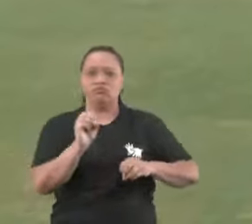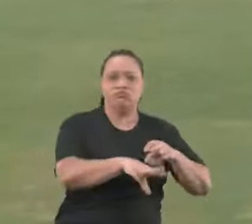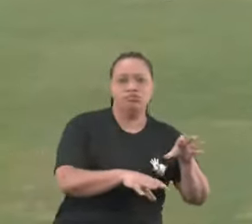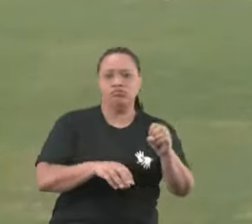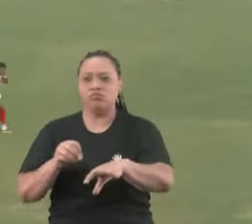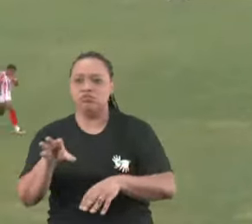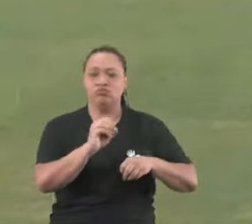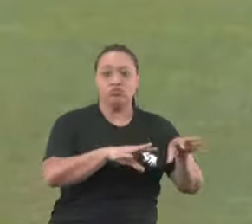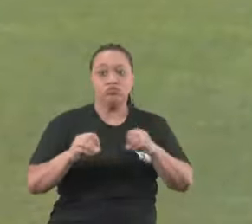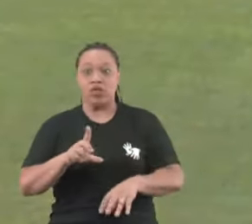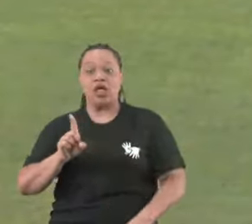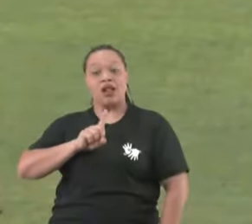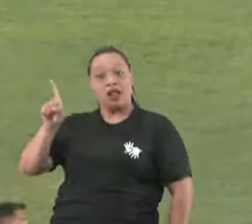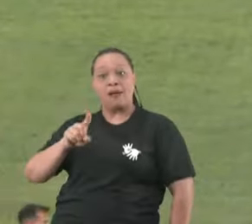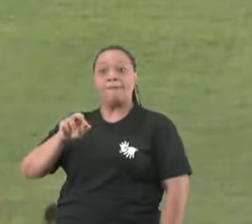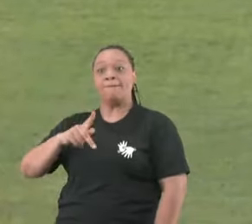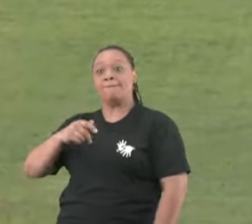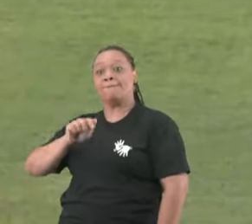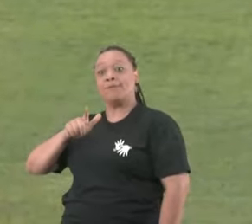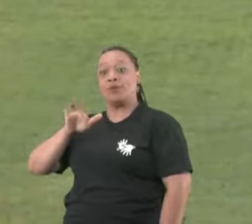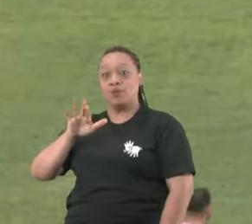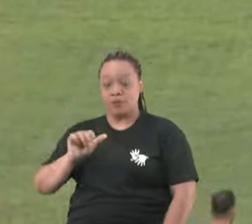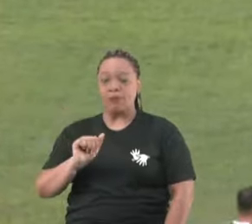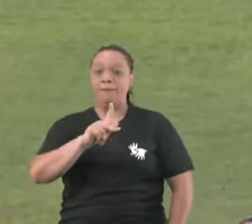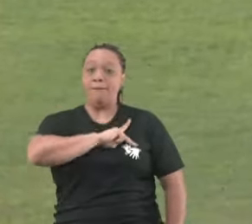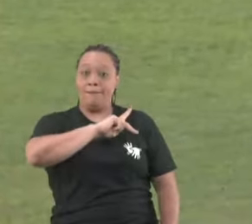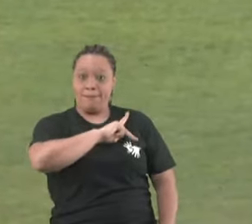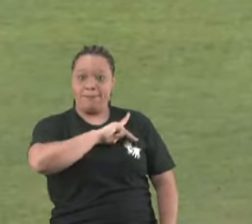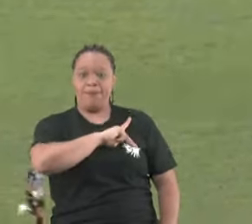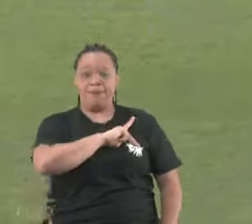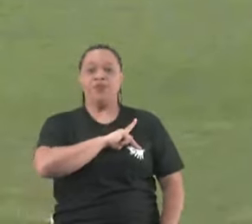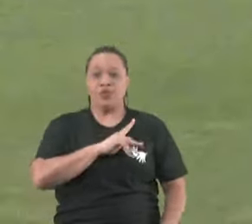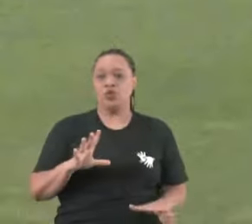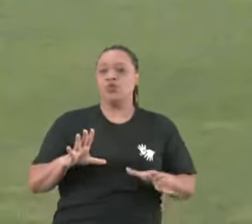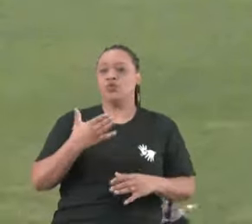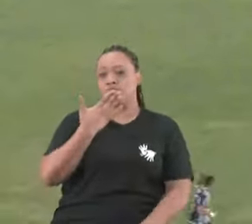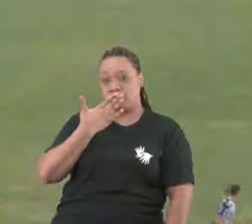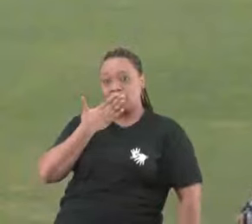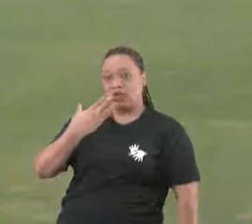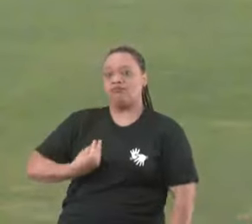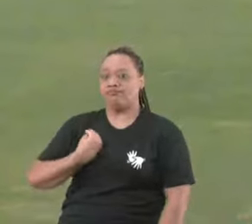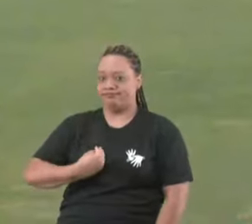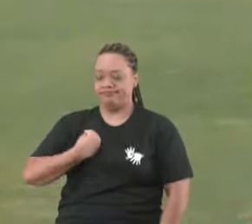Wesley que lá em Palmeira dos Índios conseguiu a proeza de ser expulso na maca.